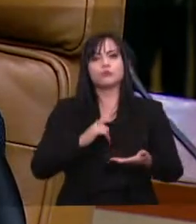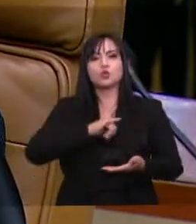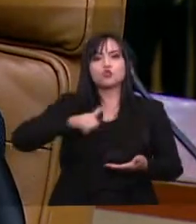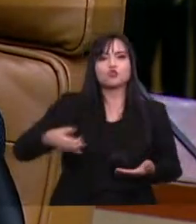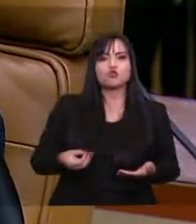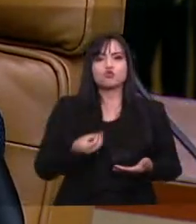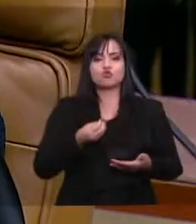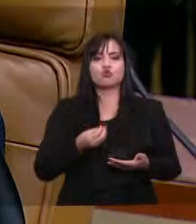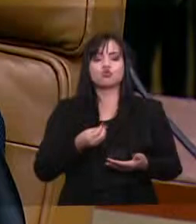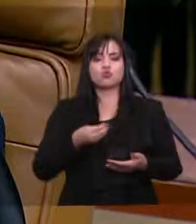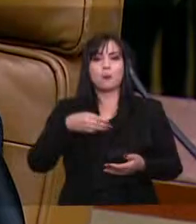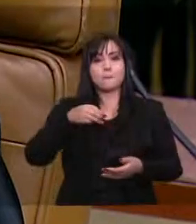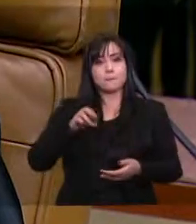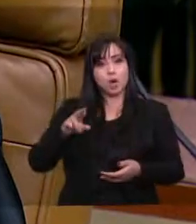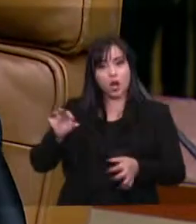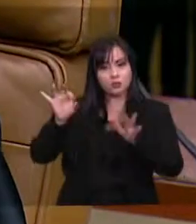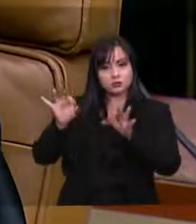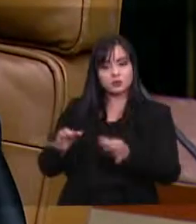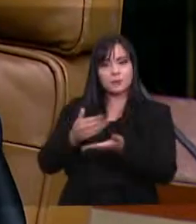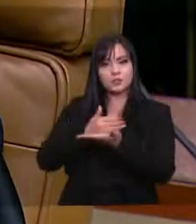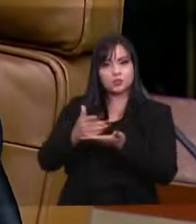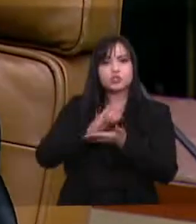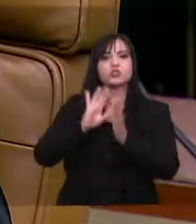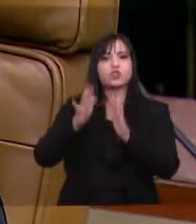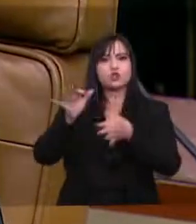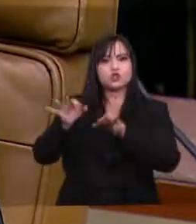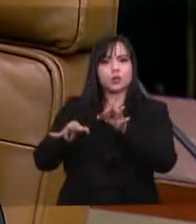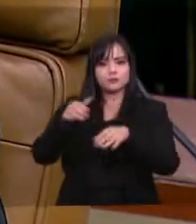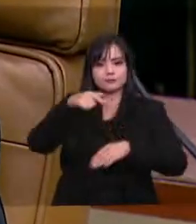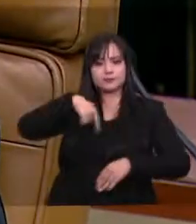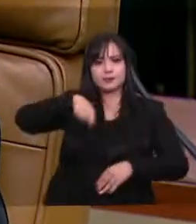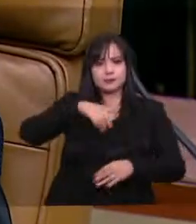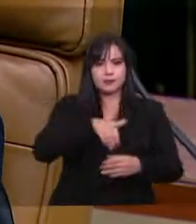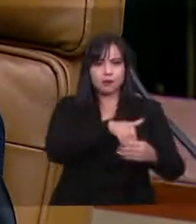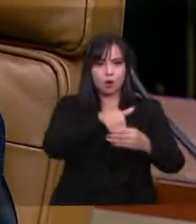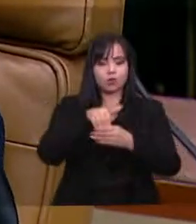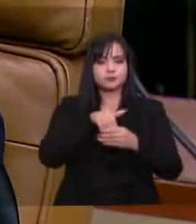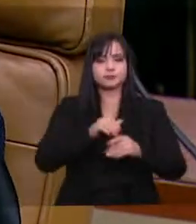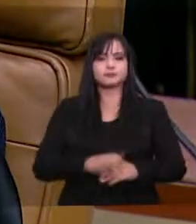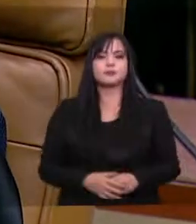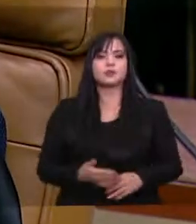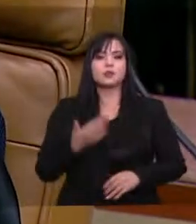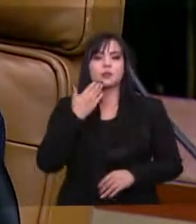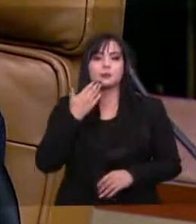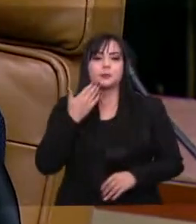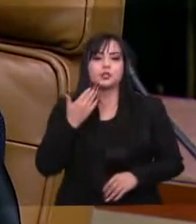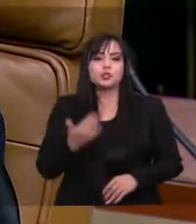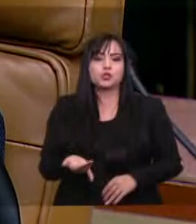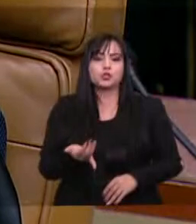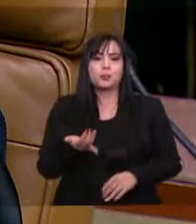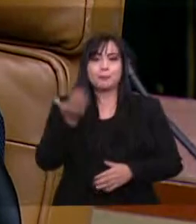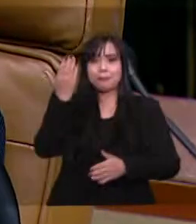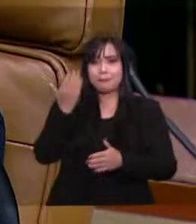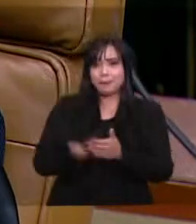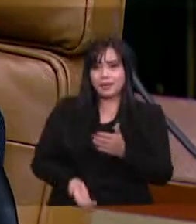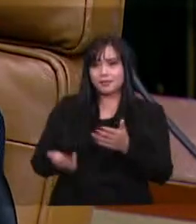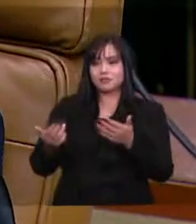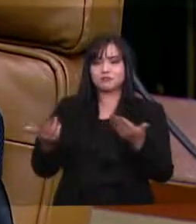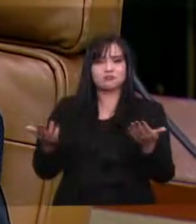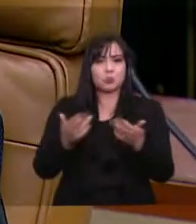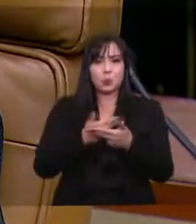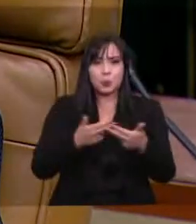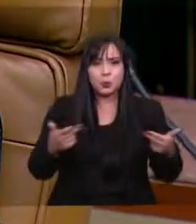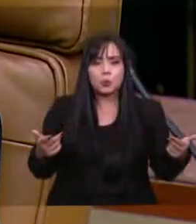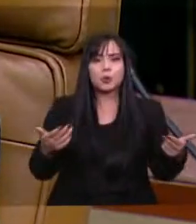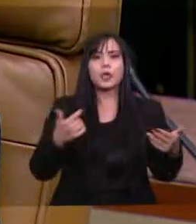juros de mora legais a partir do transl julgado desse acordo quanto ao pedido de perda de bens